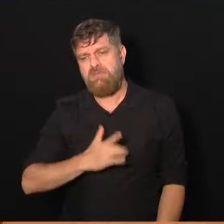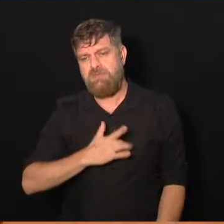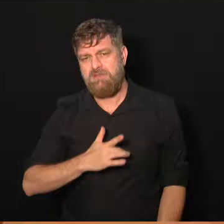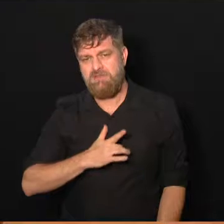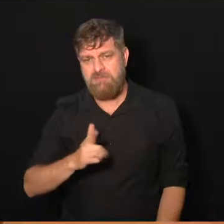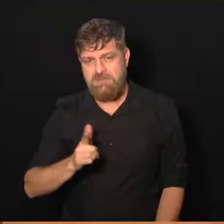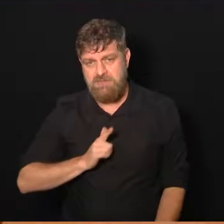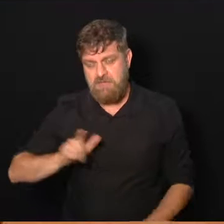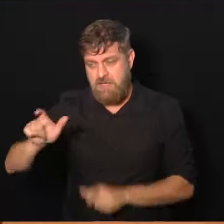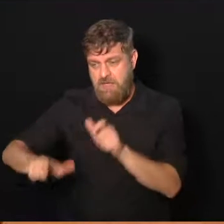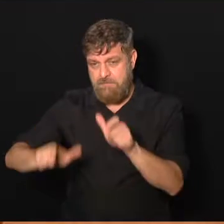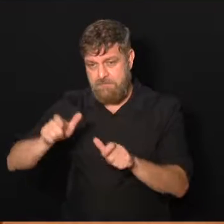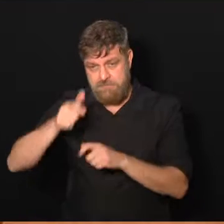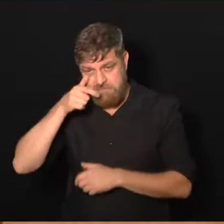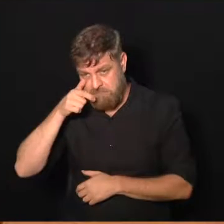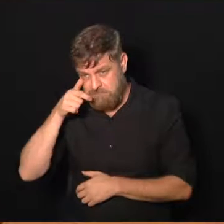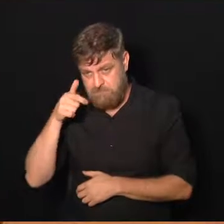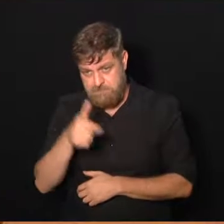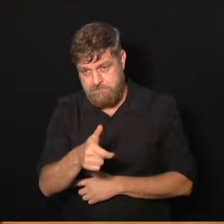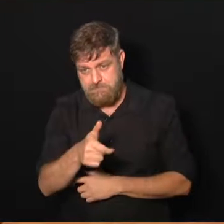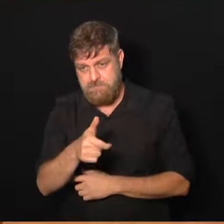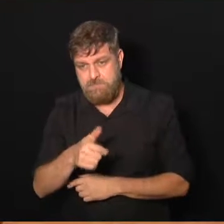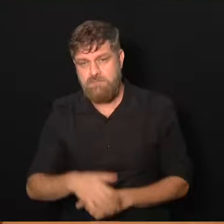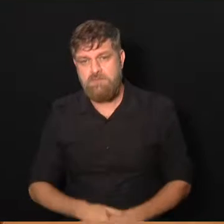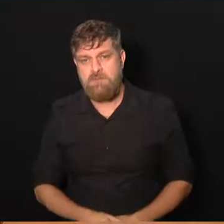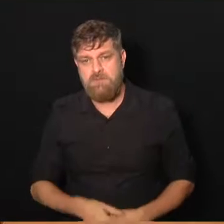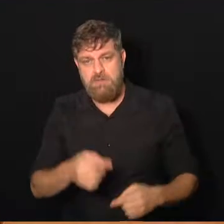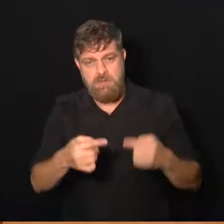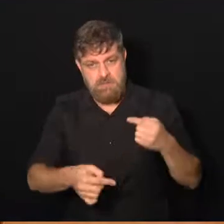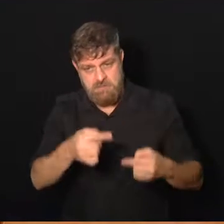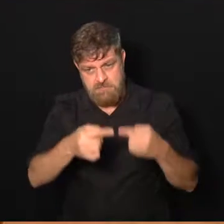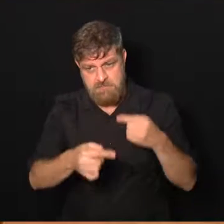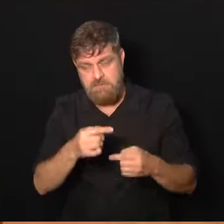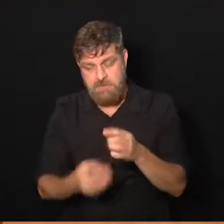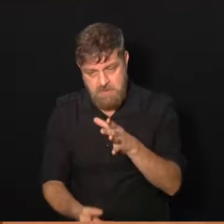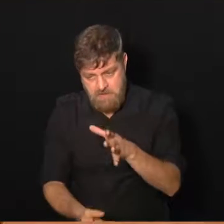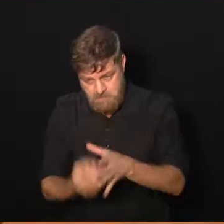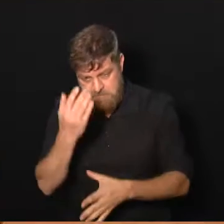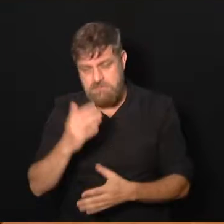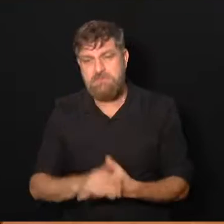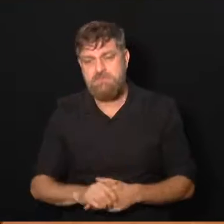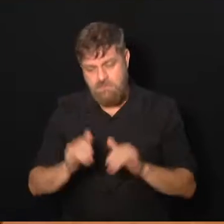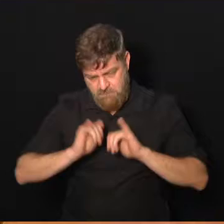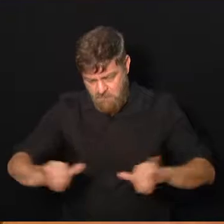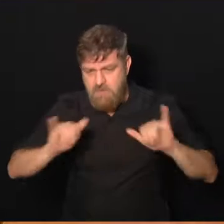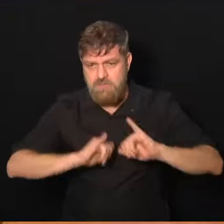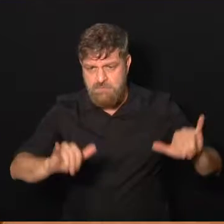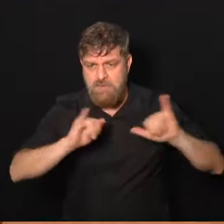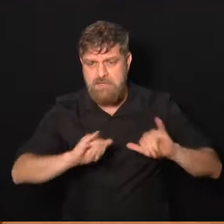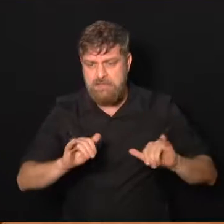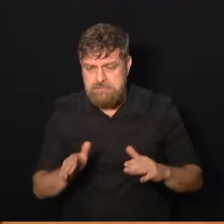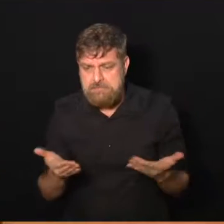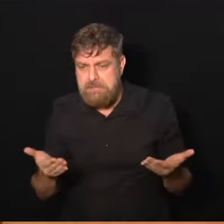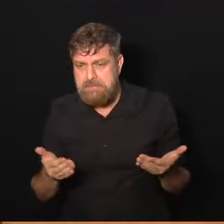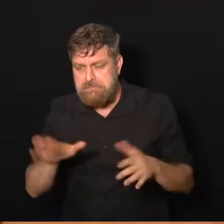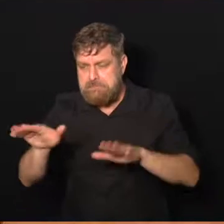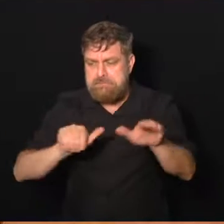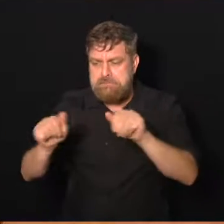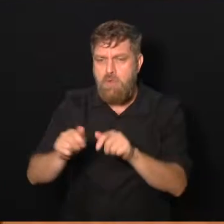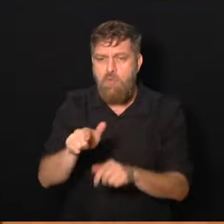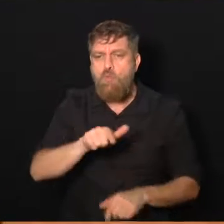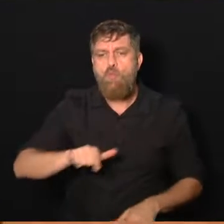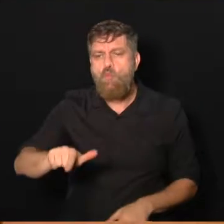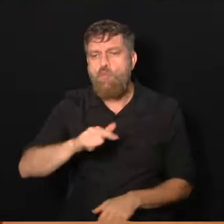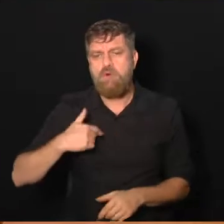haver pessoas aqui interessadas nessa discussão, e foi realmente amplamente divulgada, nós acreditamos, os que estamos